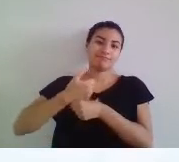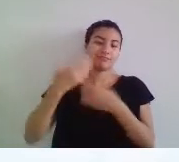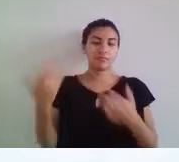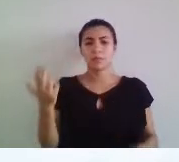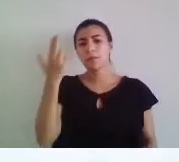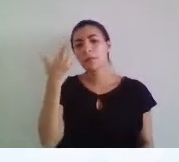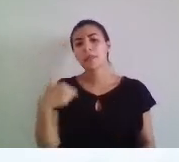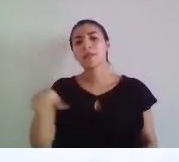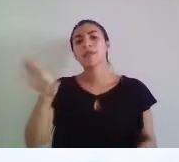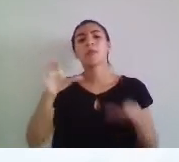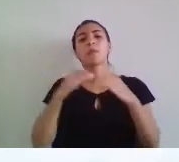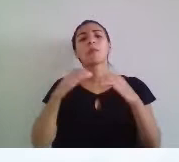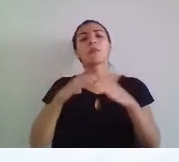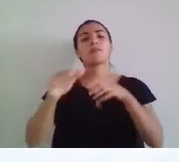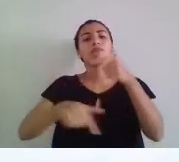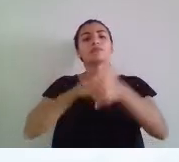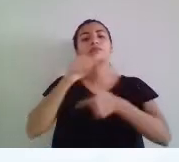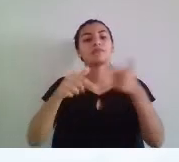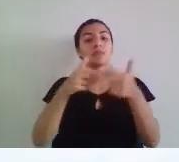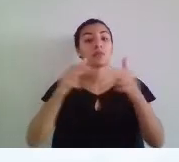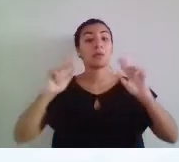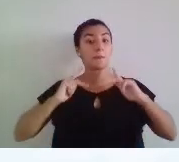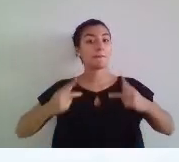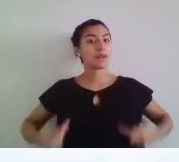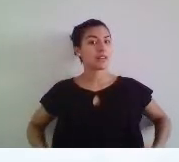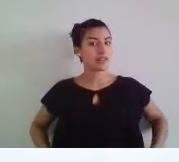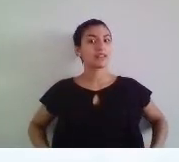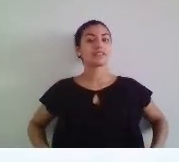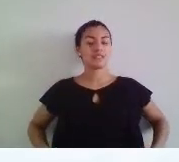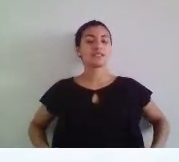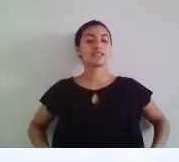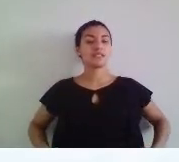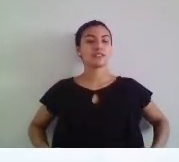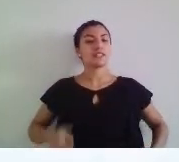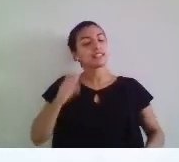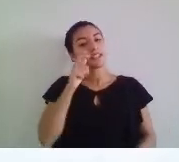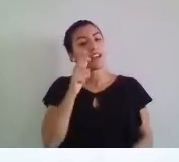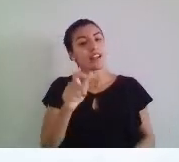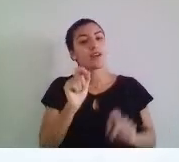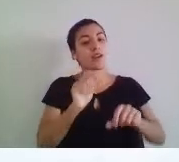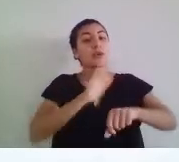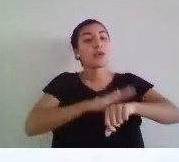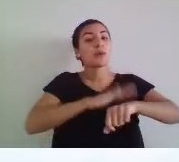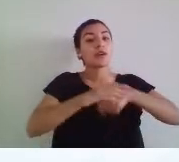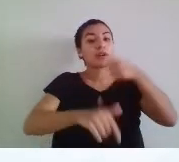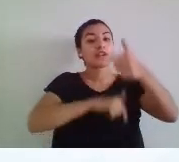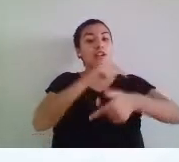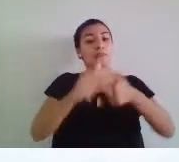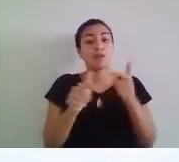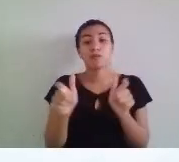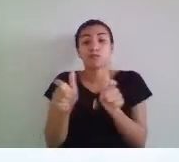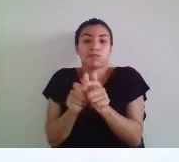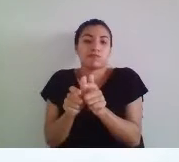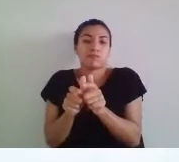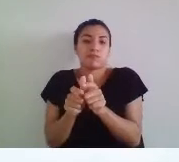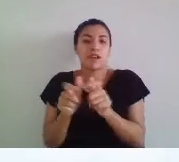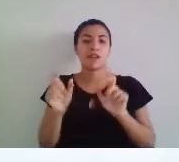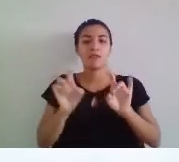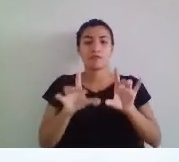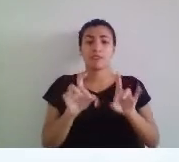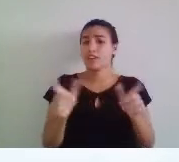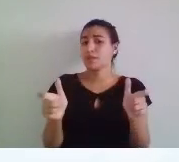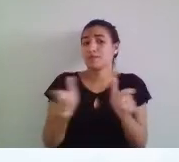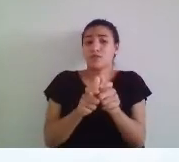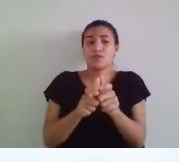naturalmente, para a classe trabalhadora, por uma questão humana e sensível, interessa que os tempos de trabalho sejam menores, ou seja, que eu venda o mínimo possível